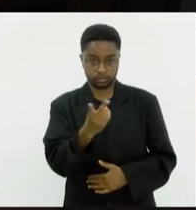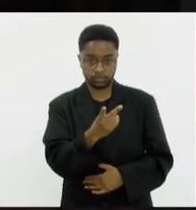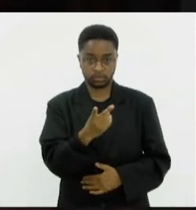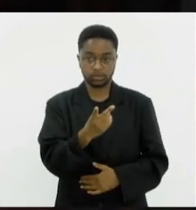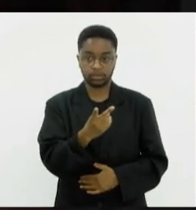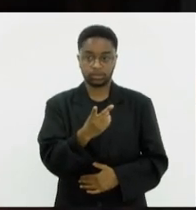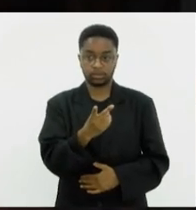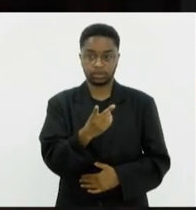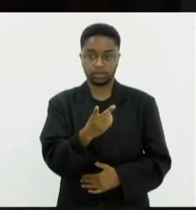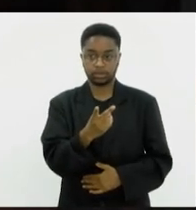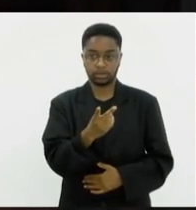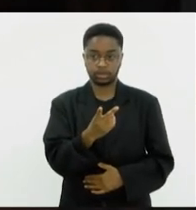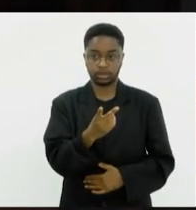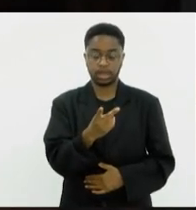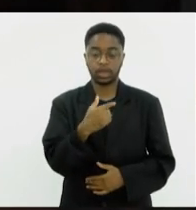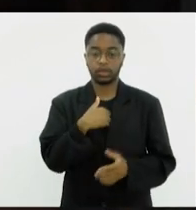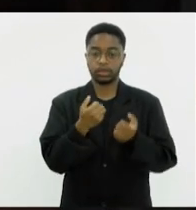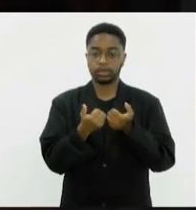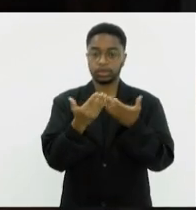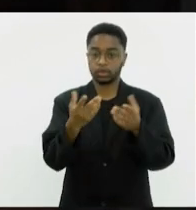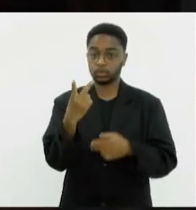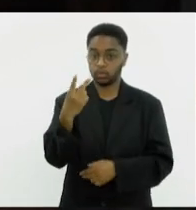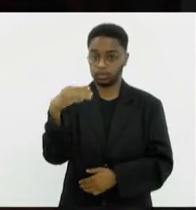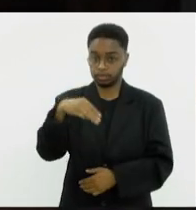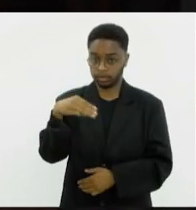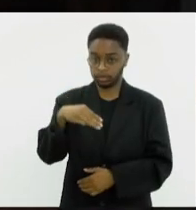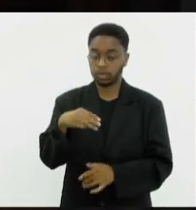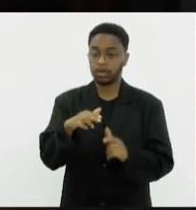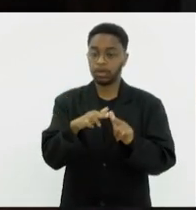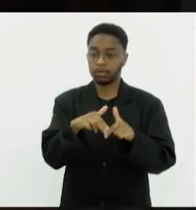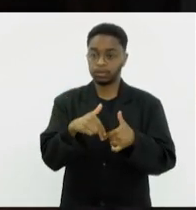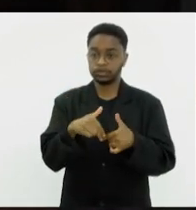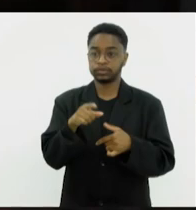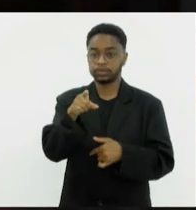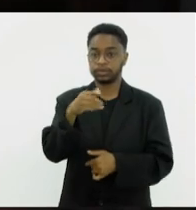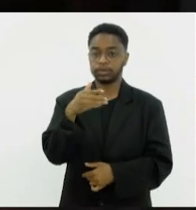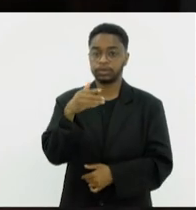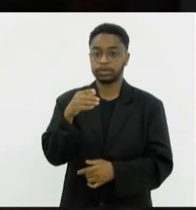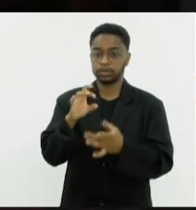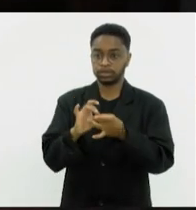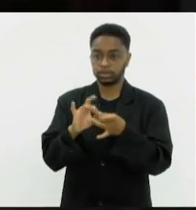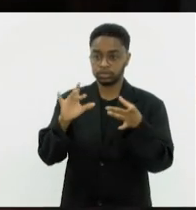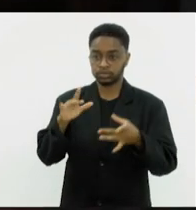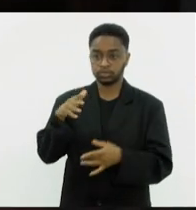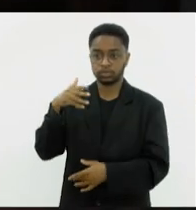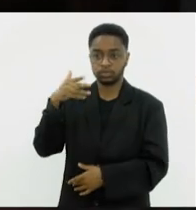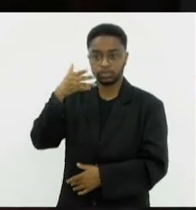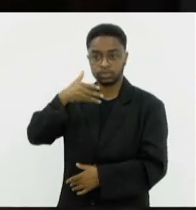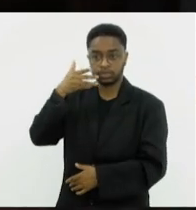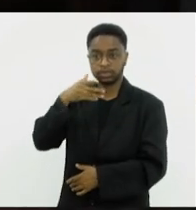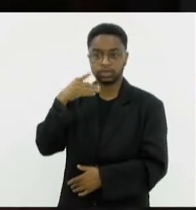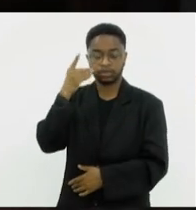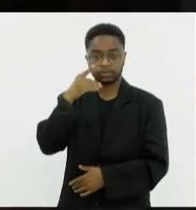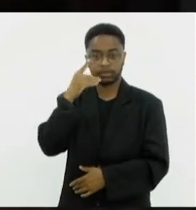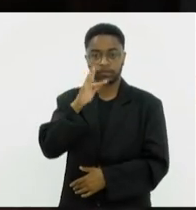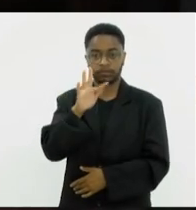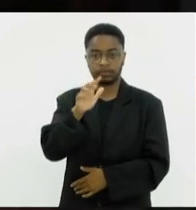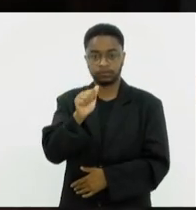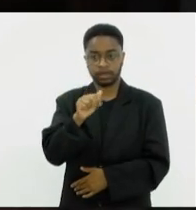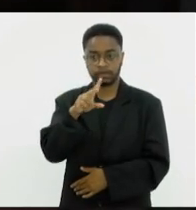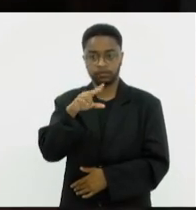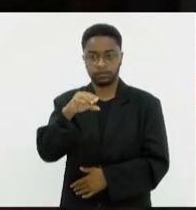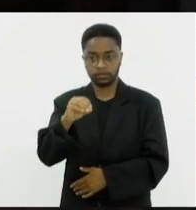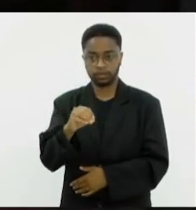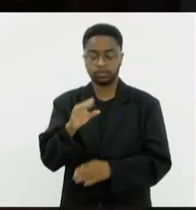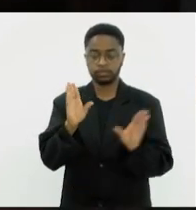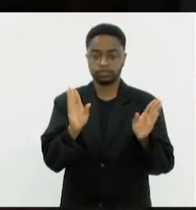Serafini, eu vou conceder mais 2 minutos em razão da parte que Vossa Excelência concedeu ao deputado Flávio Serafini para a conclusão da sua